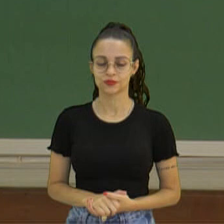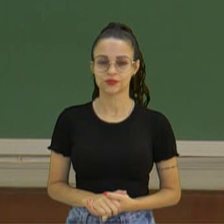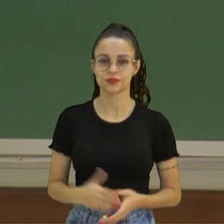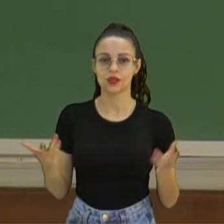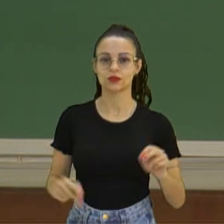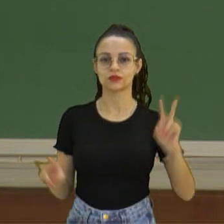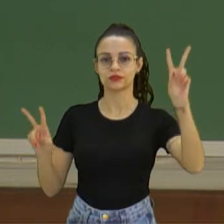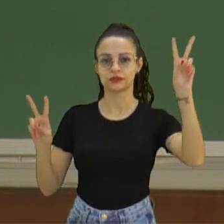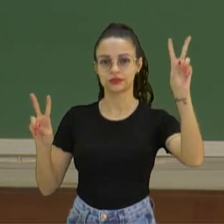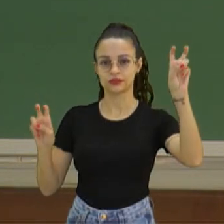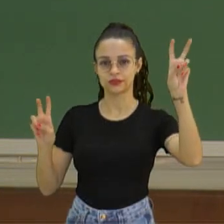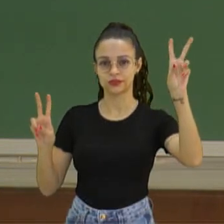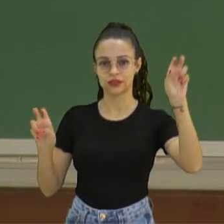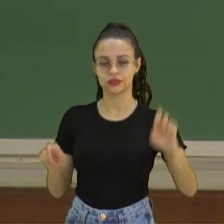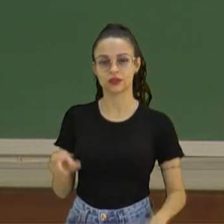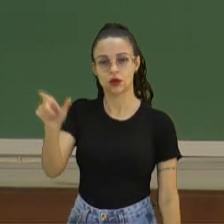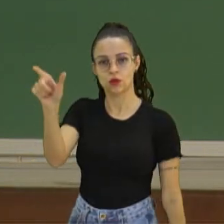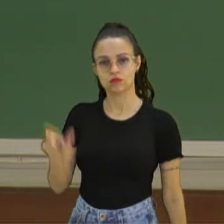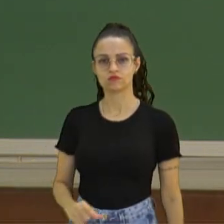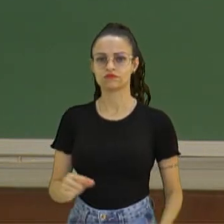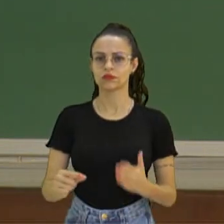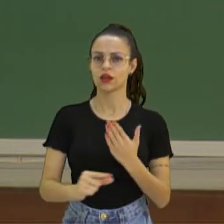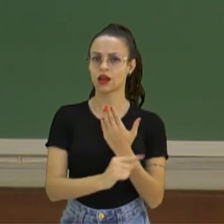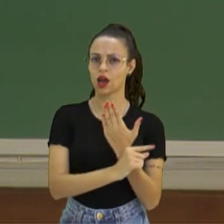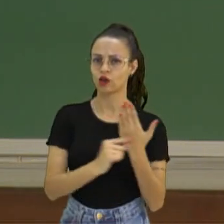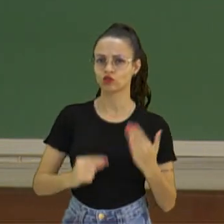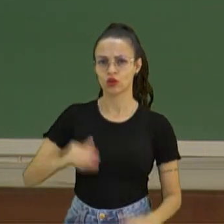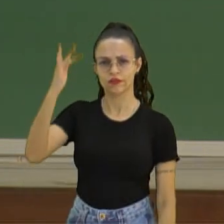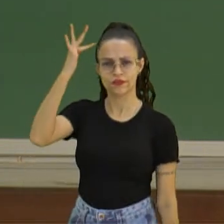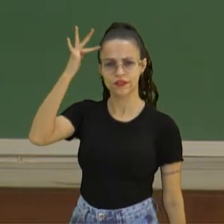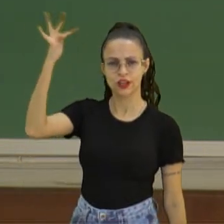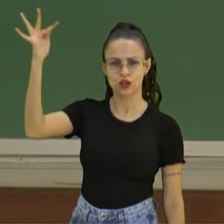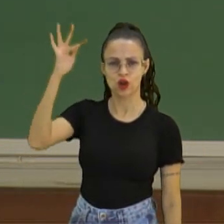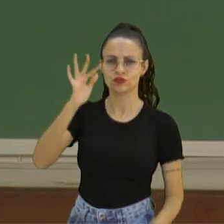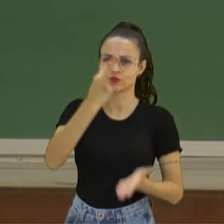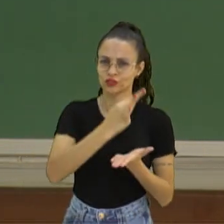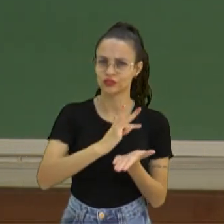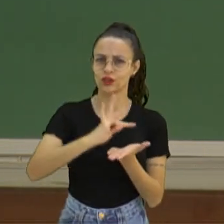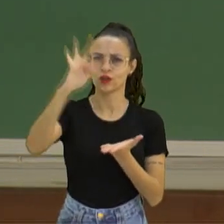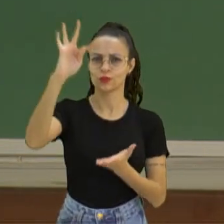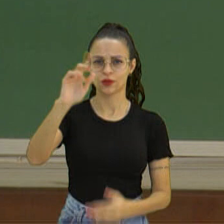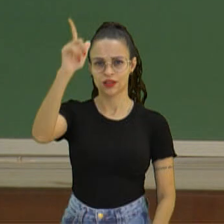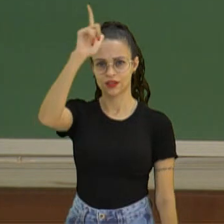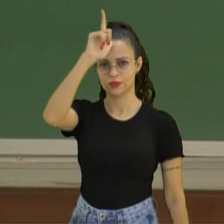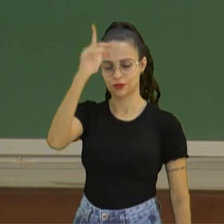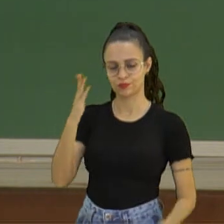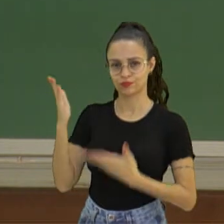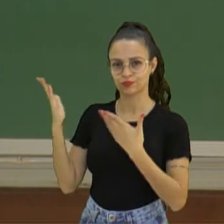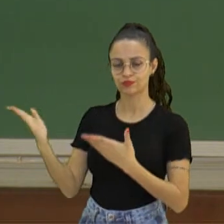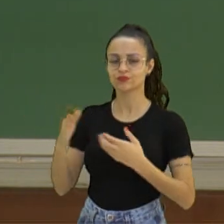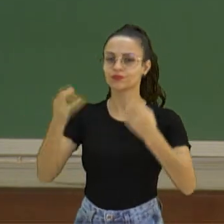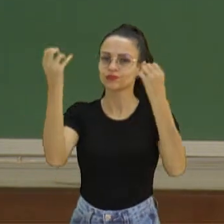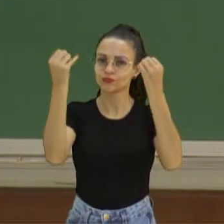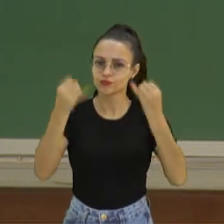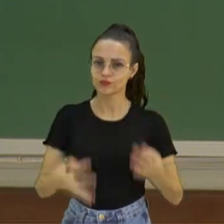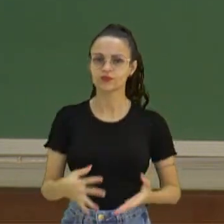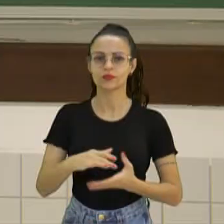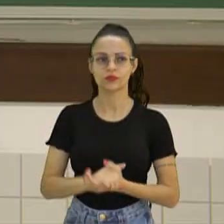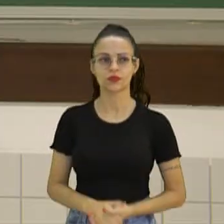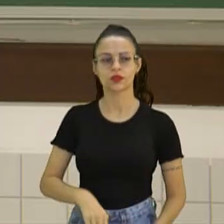citação aqui de um grande Pensador teólogo e filósofo alemão Hans King e o seguinte